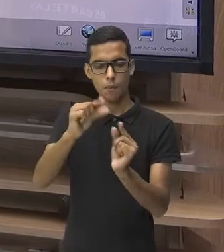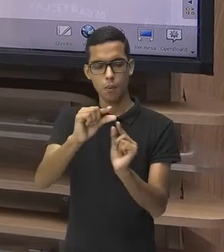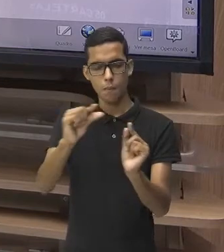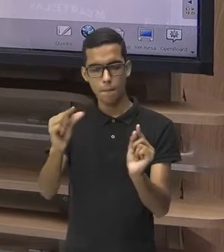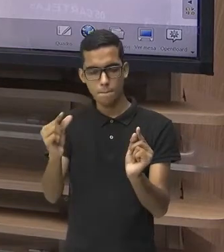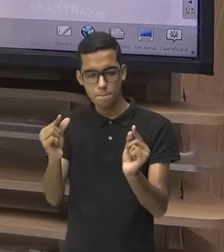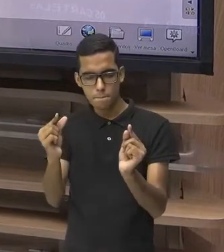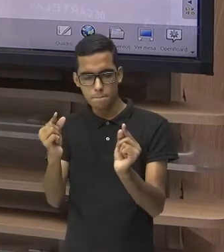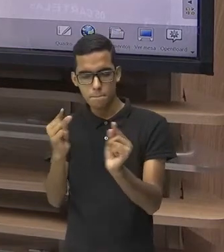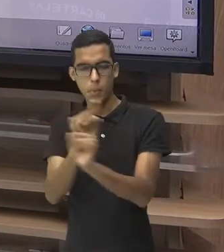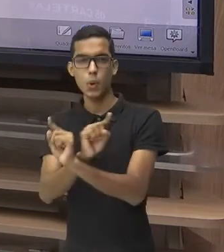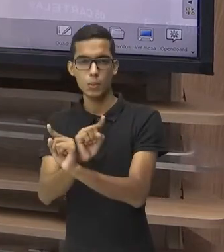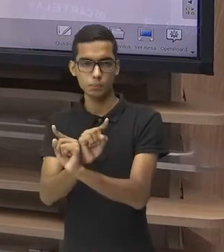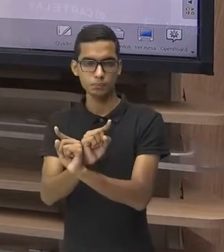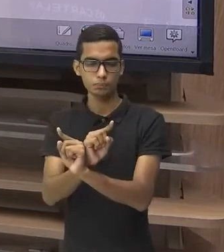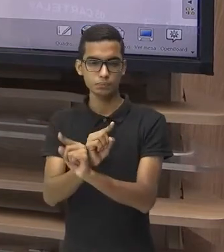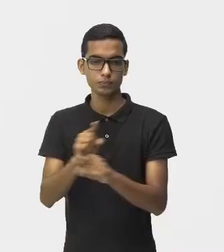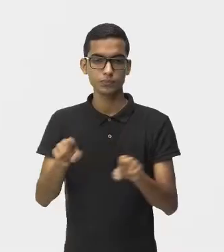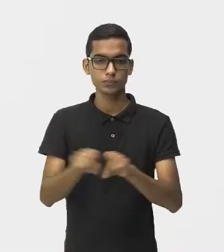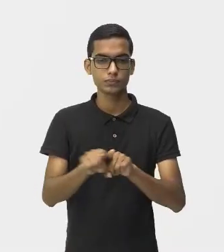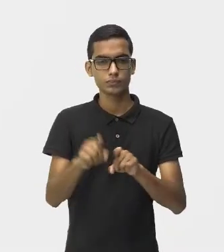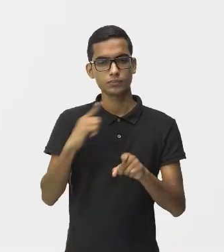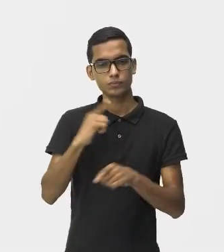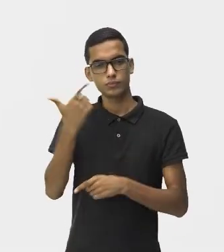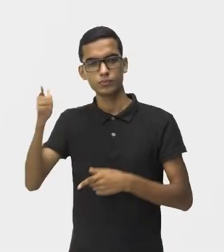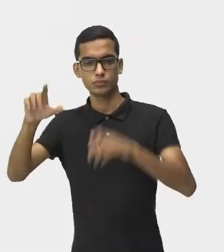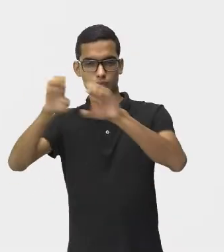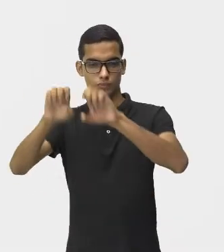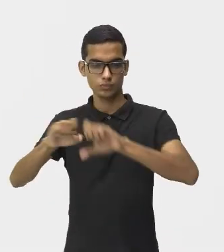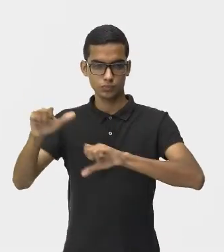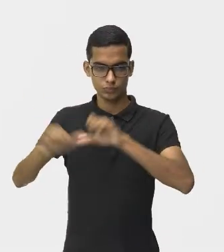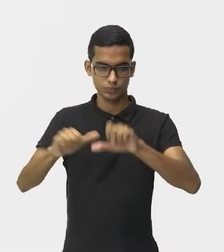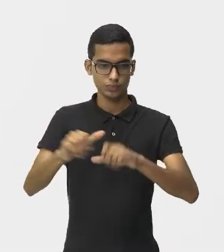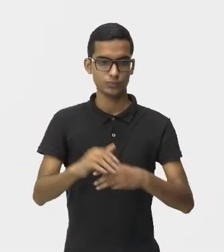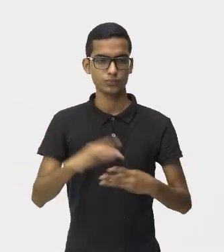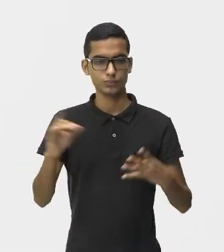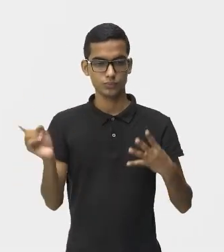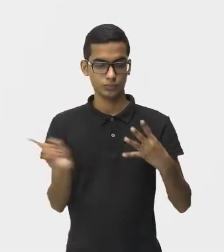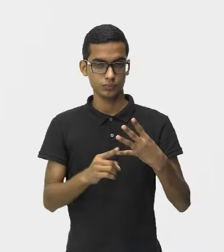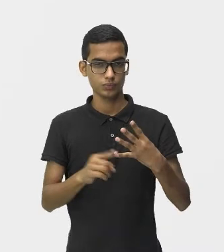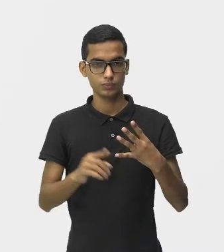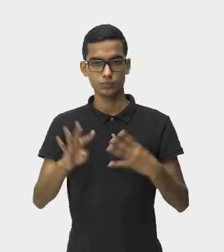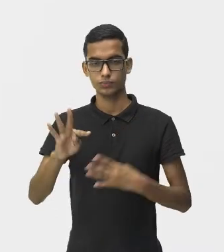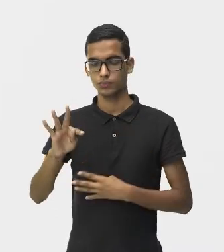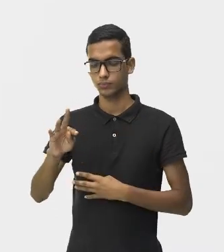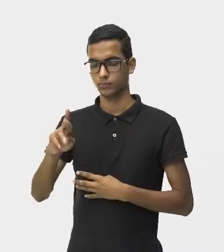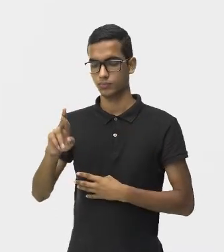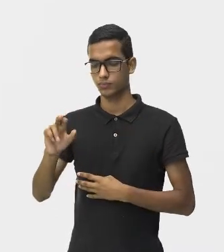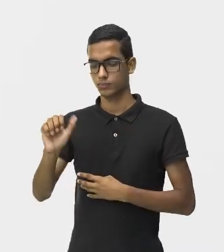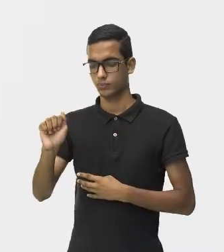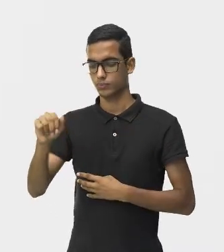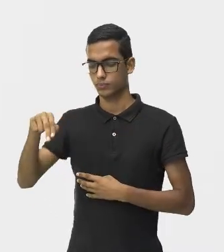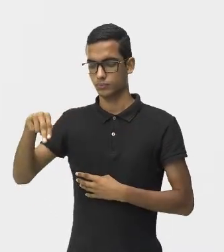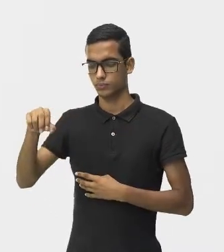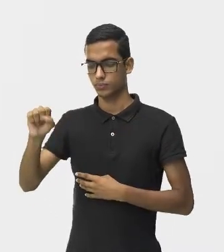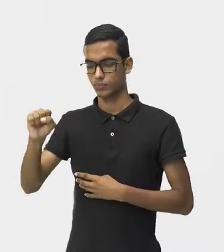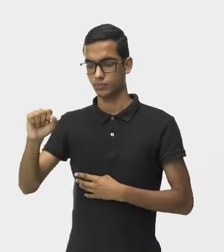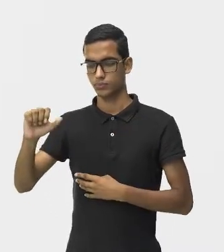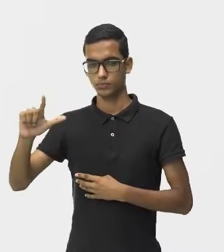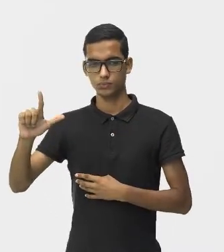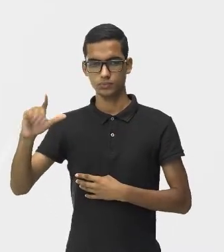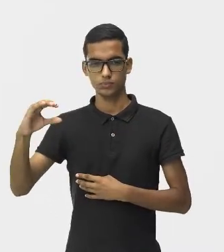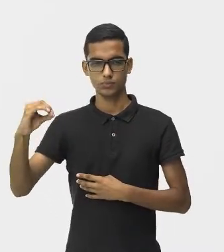outra mutação, que é a translocação. No caso da translocação, ela consiste na troca